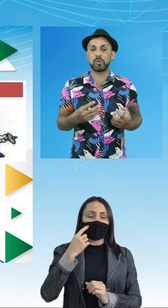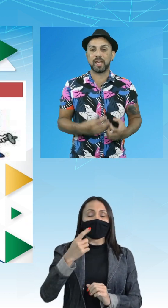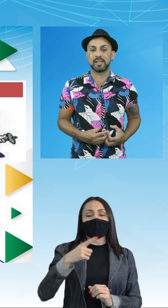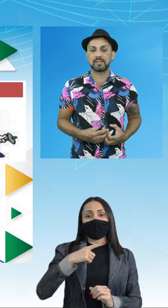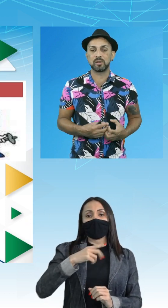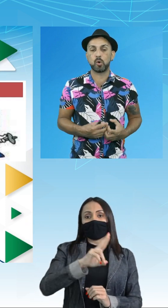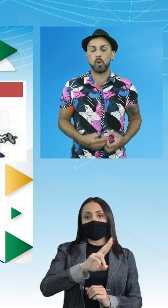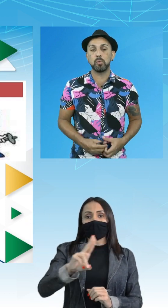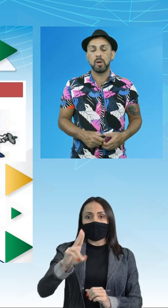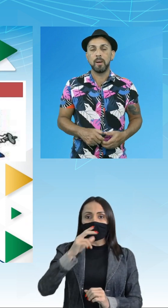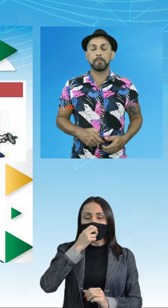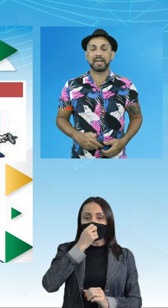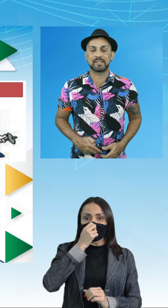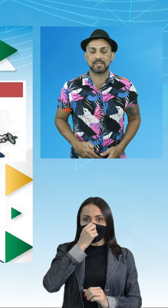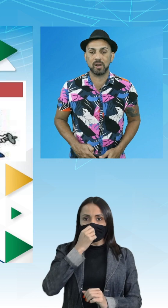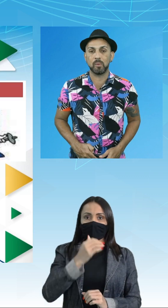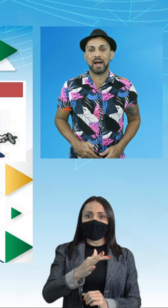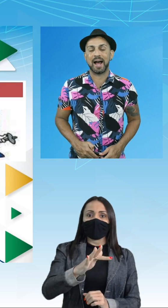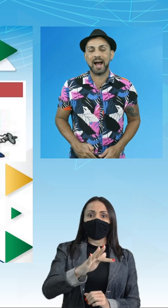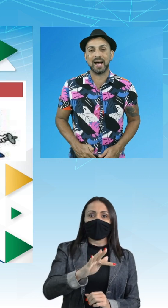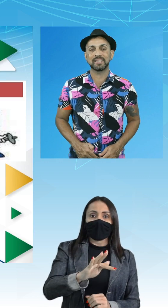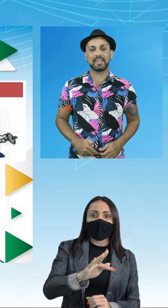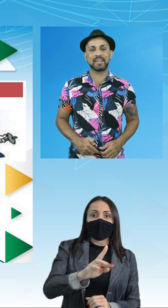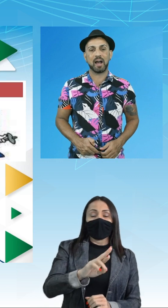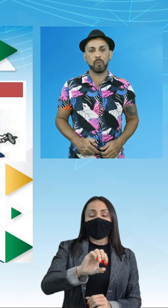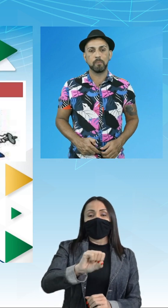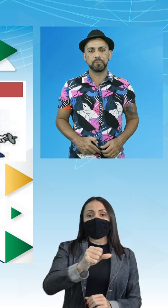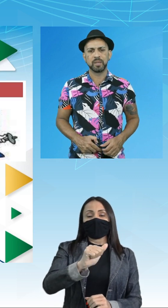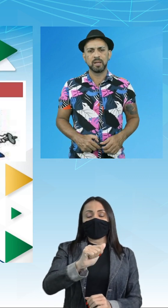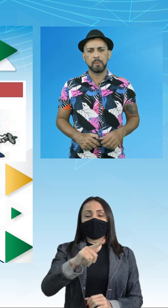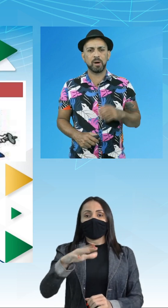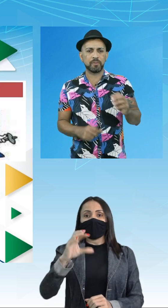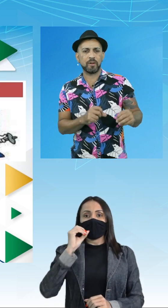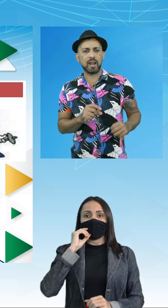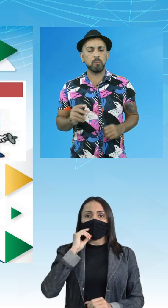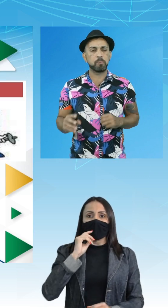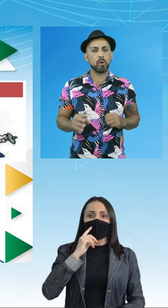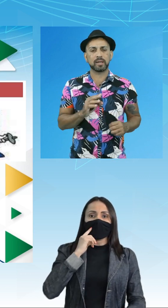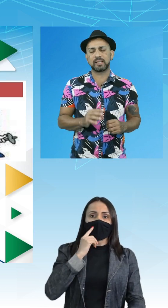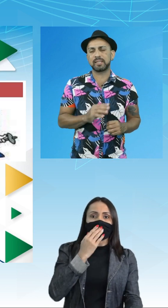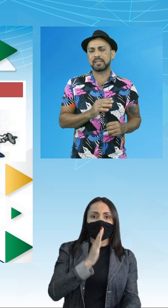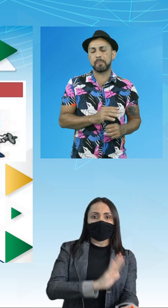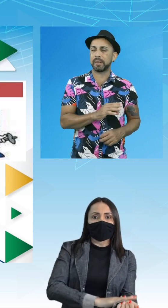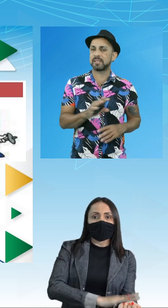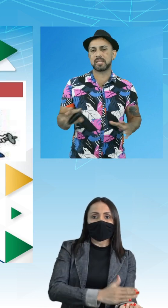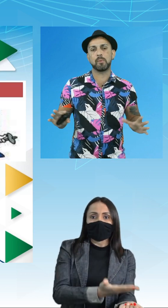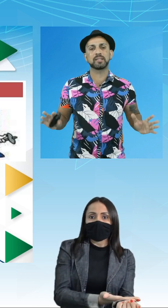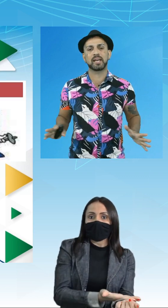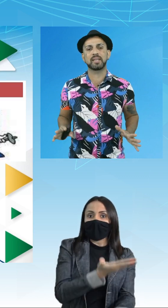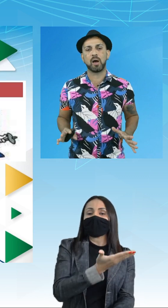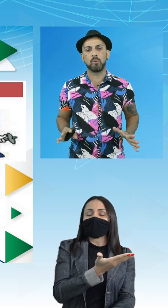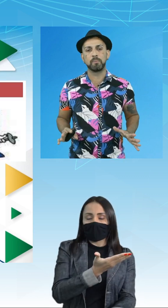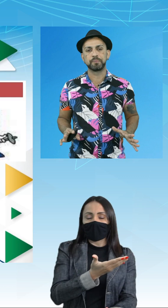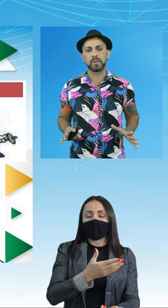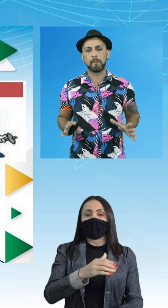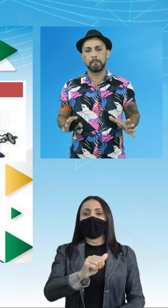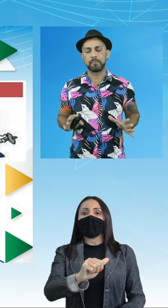gente conhece como pressão arterial. Bora falar um pouco aqui da pressão